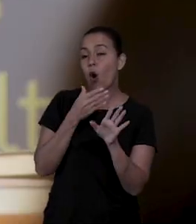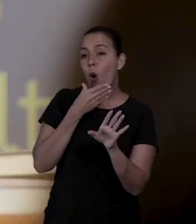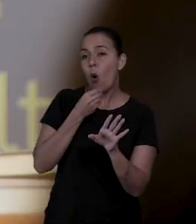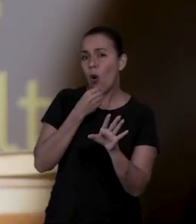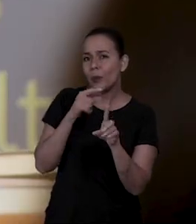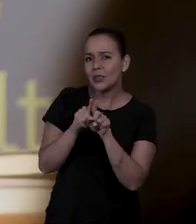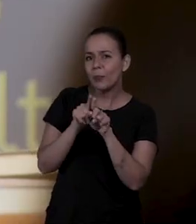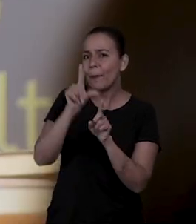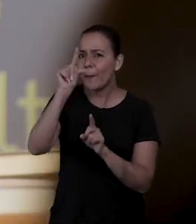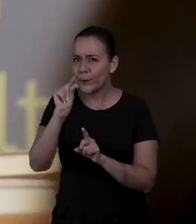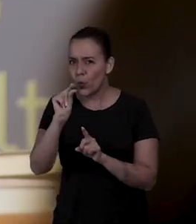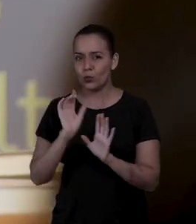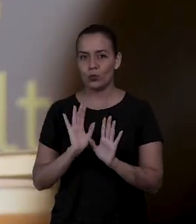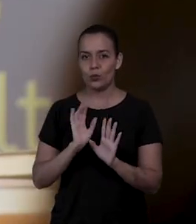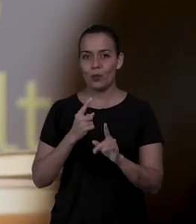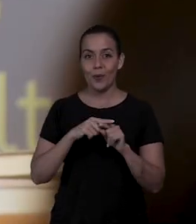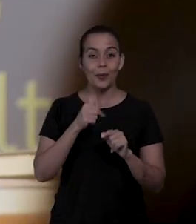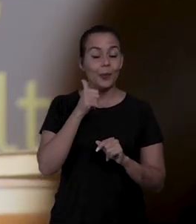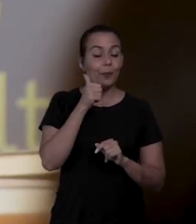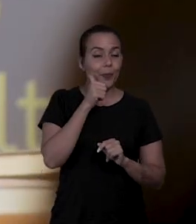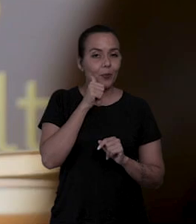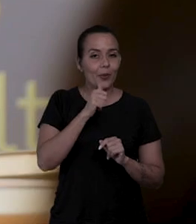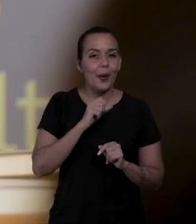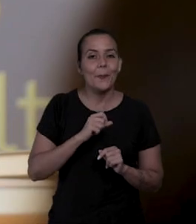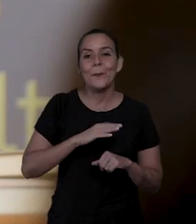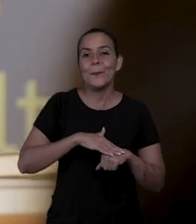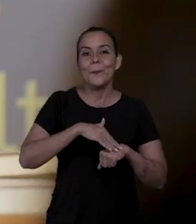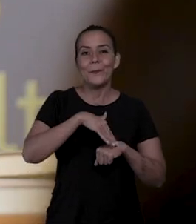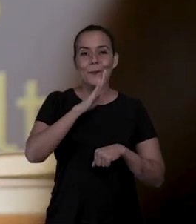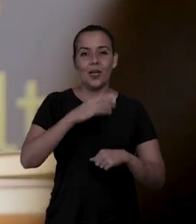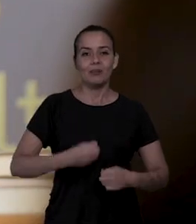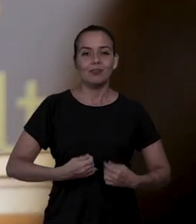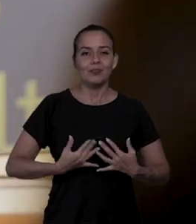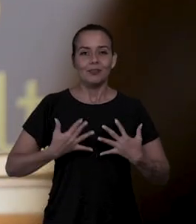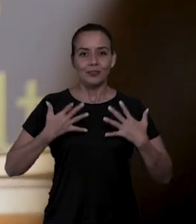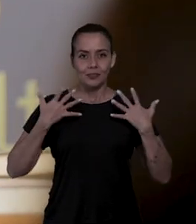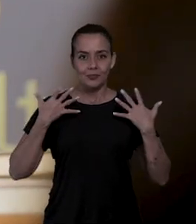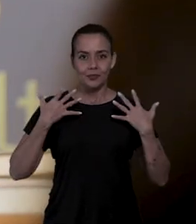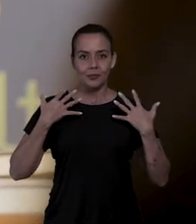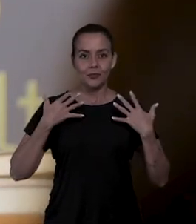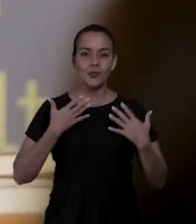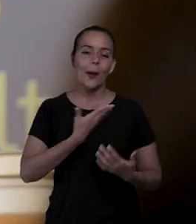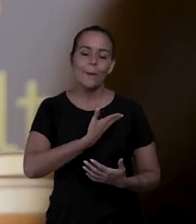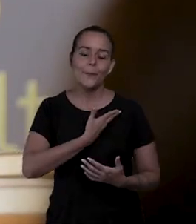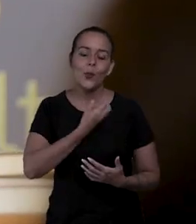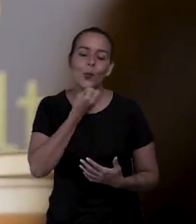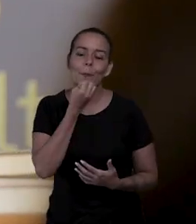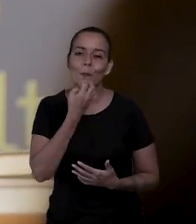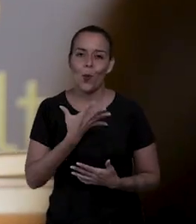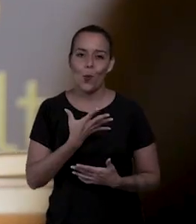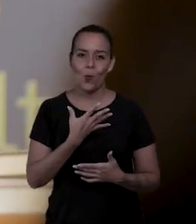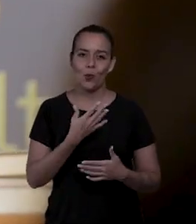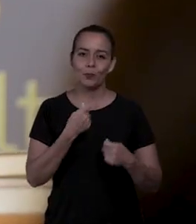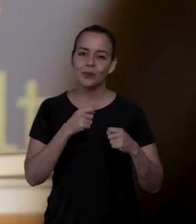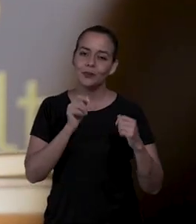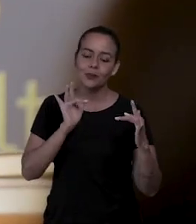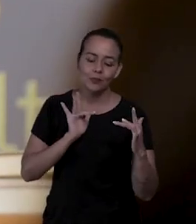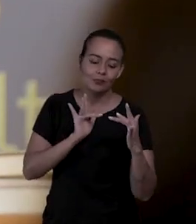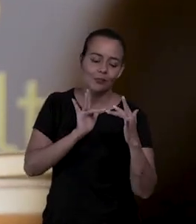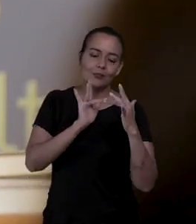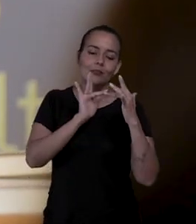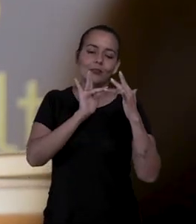homens. Mas ter amigos faz muito bem à saúde. Então, a gente tem que buscar o que me faz